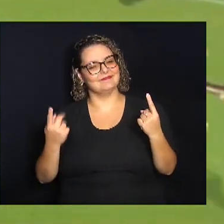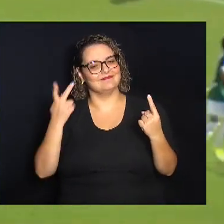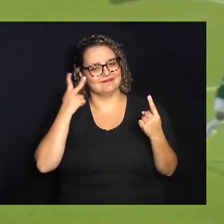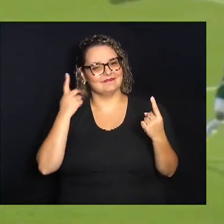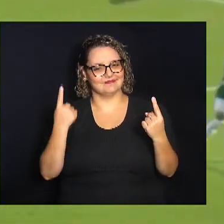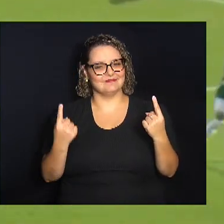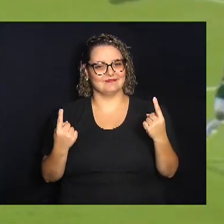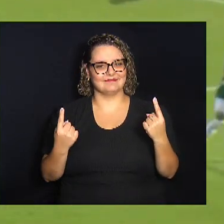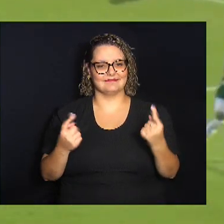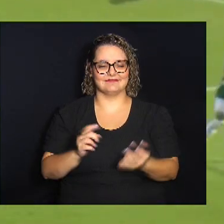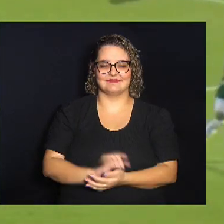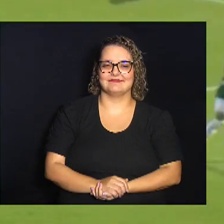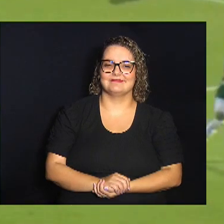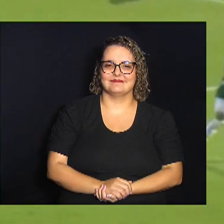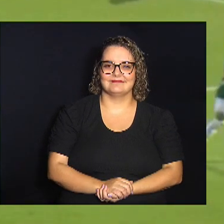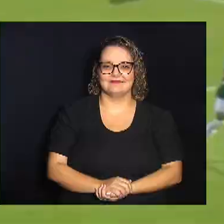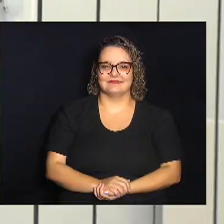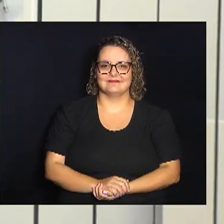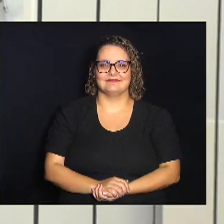1.